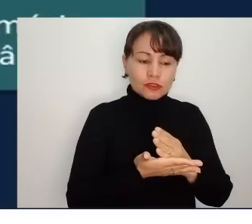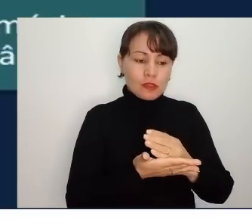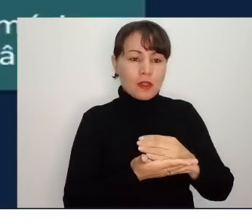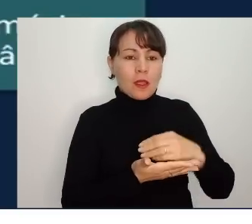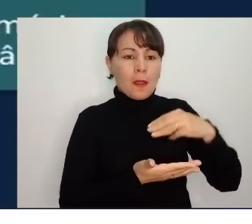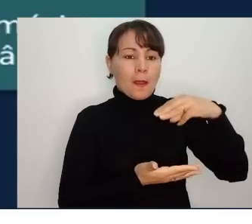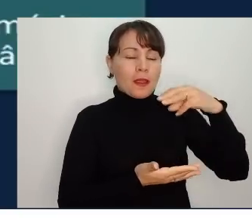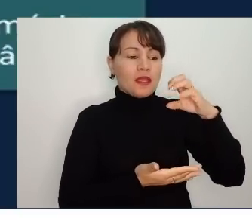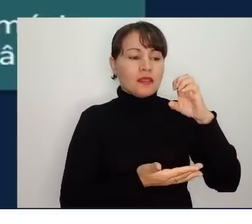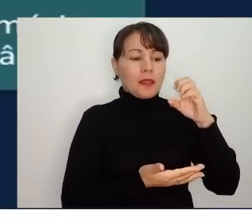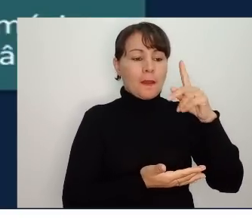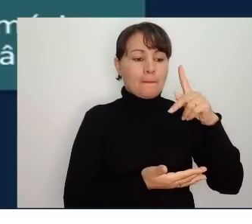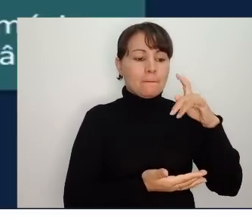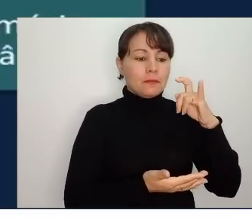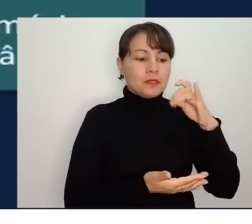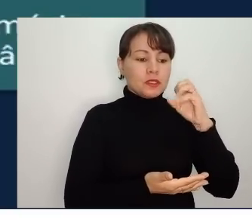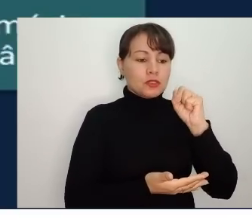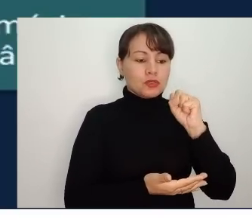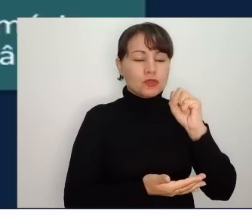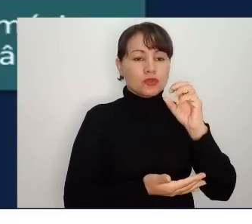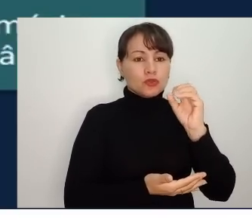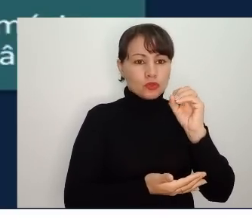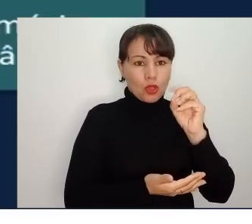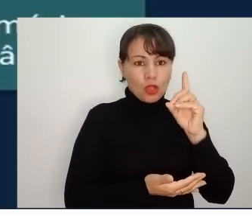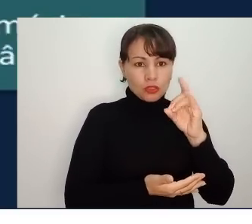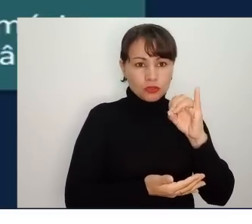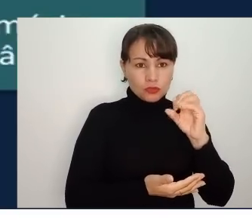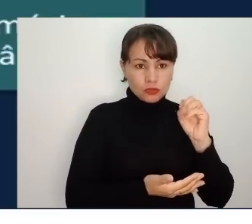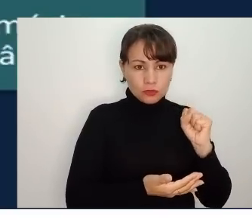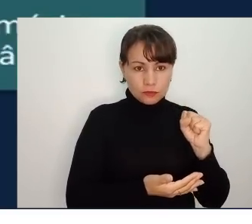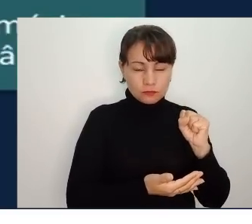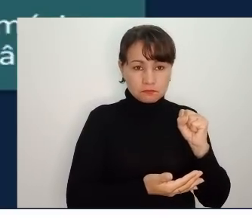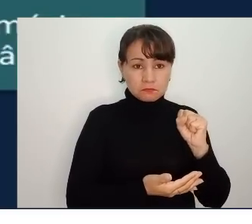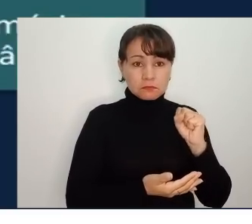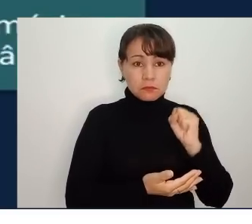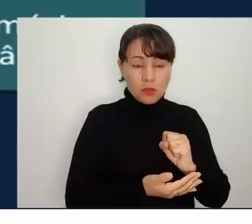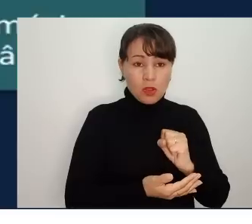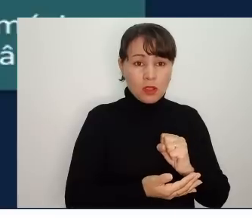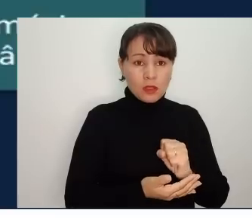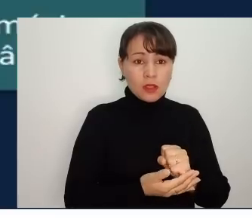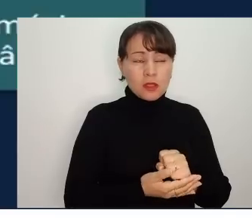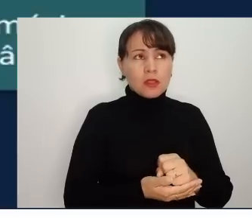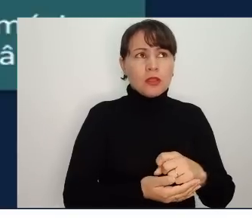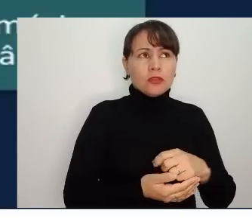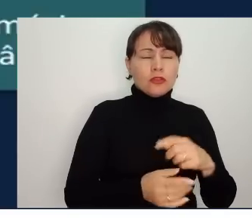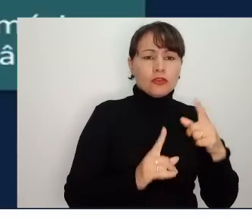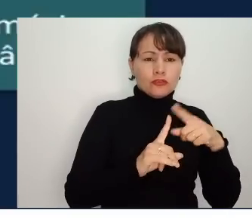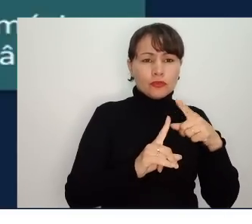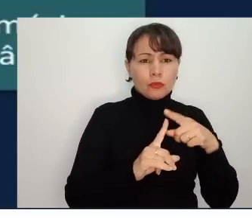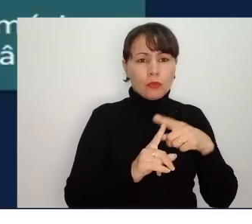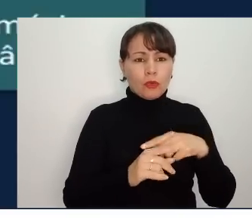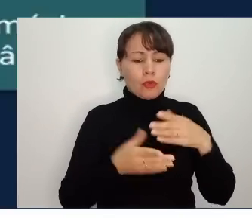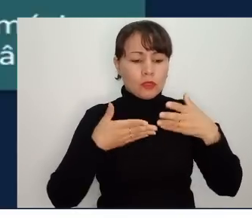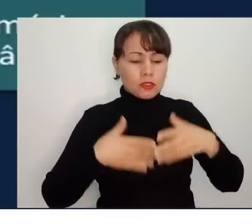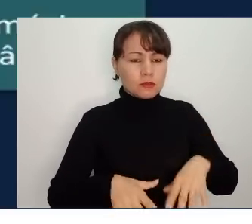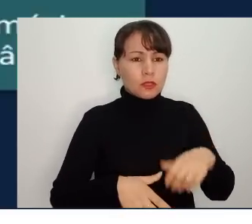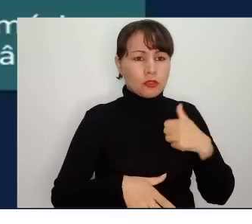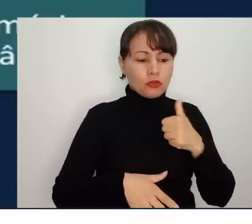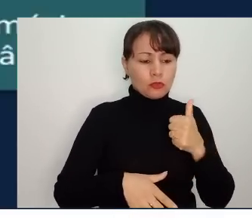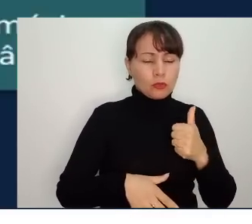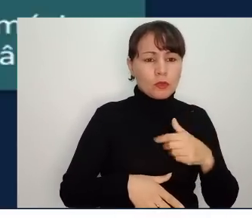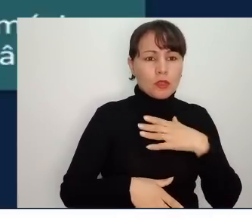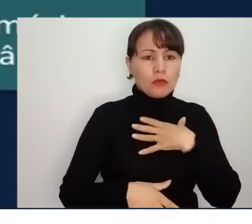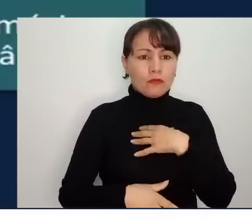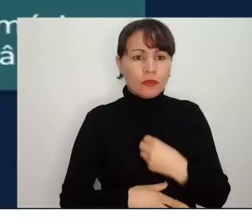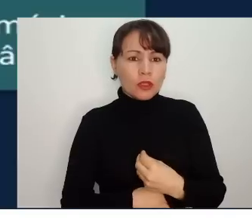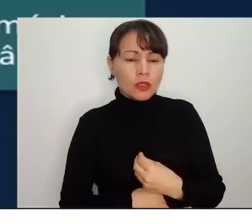memórias episódicas, que são episódios que acontecem durante a nossa vida, como o nascimento do primeiro filho, o nascimento